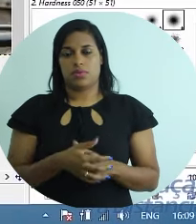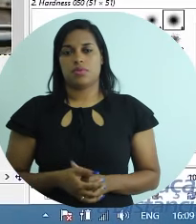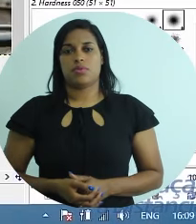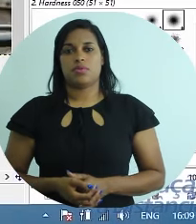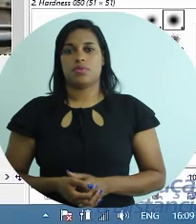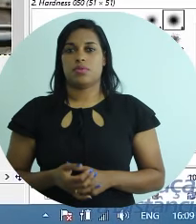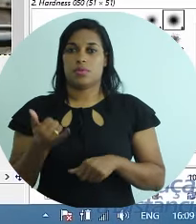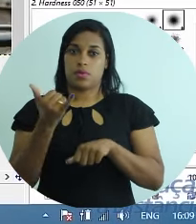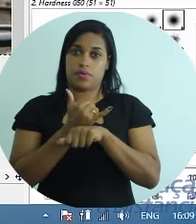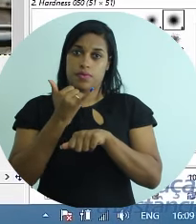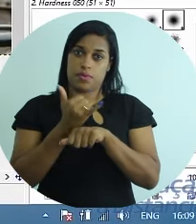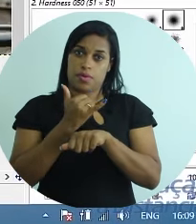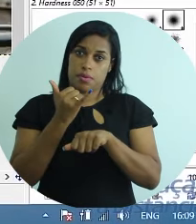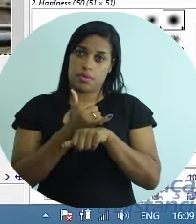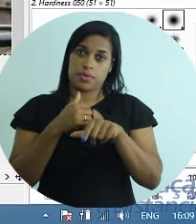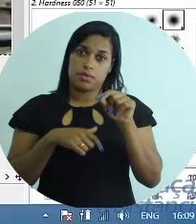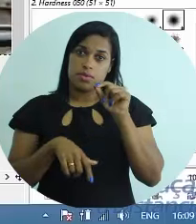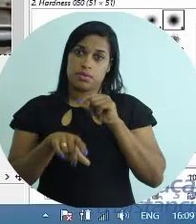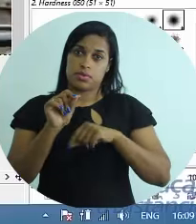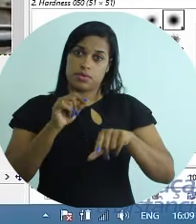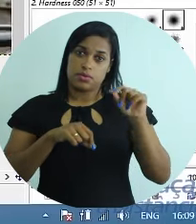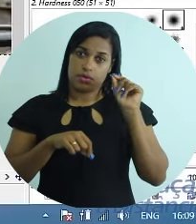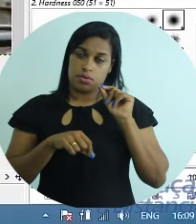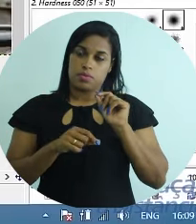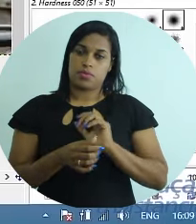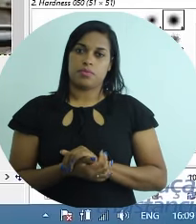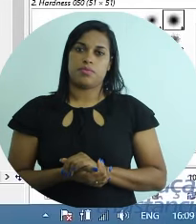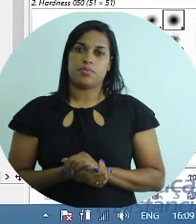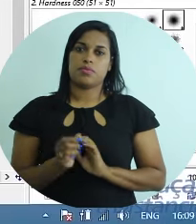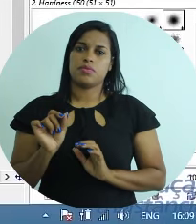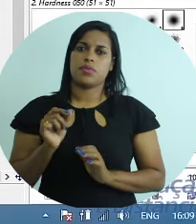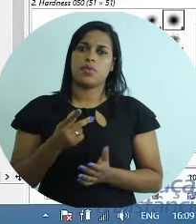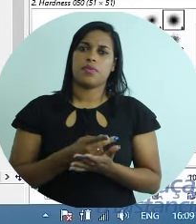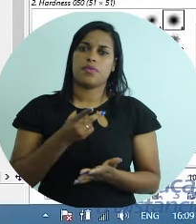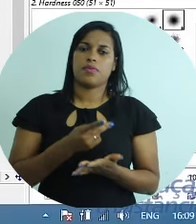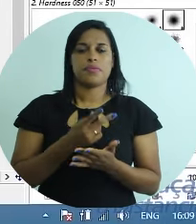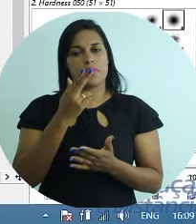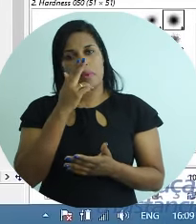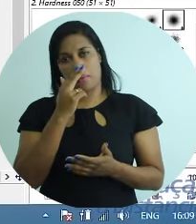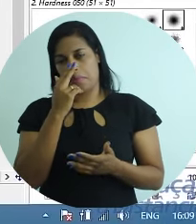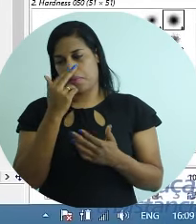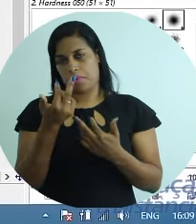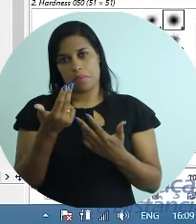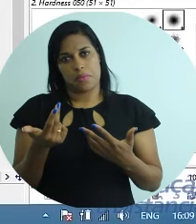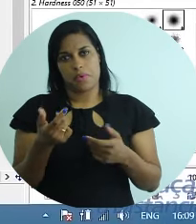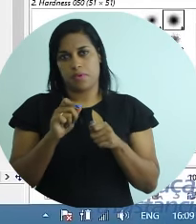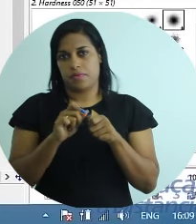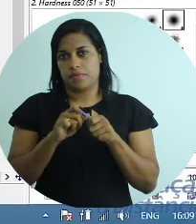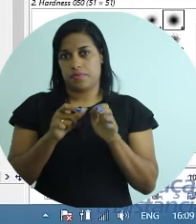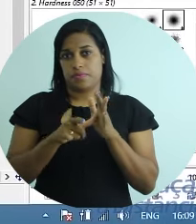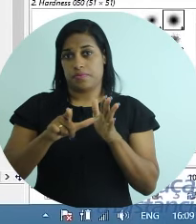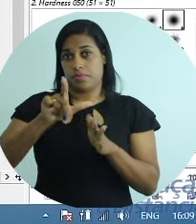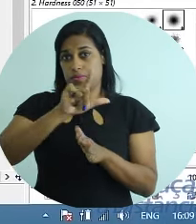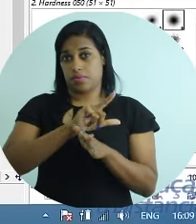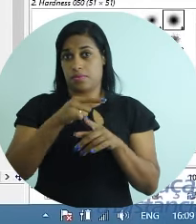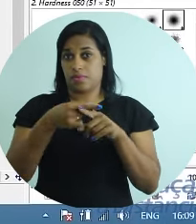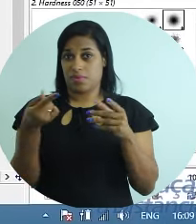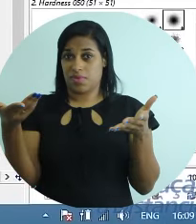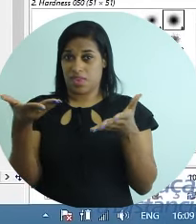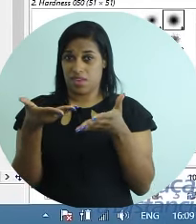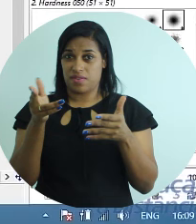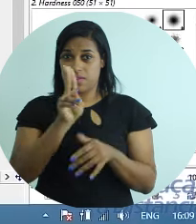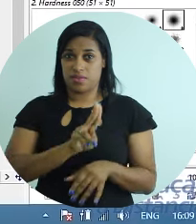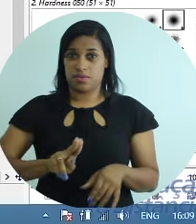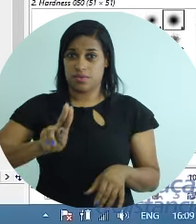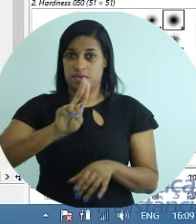com a ferramenta de seleção acionada, o que vai acontecer é a mesma coisa que nós fizemos antes, só que agora vai ser usada a